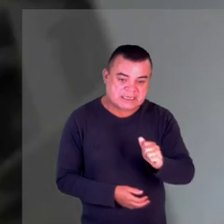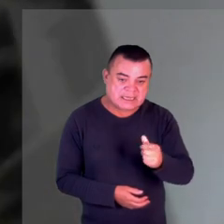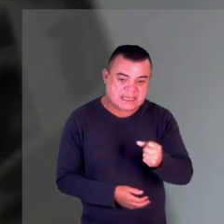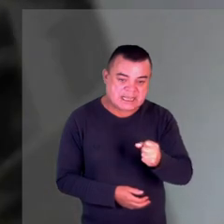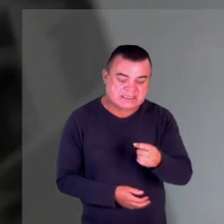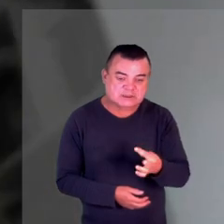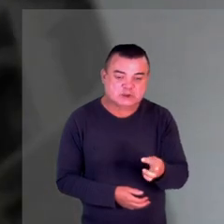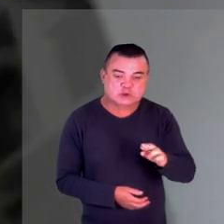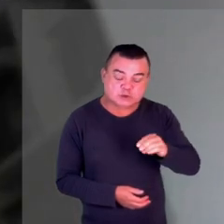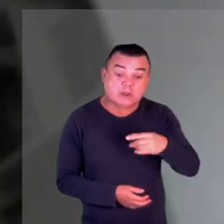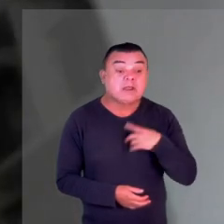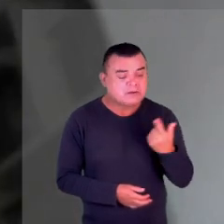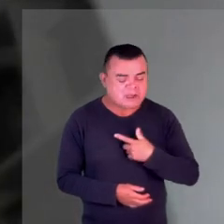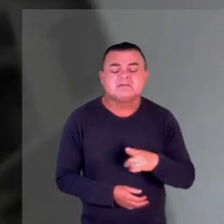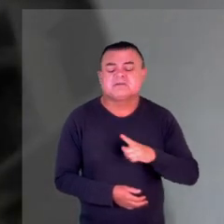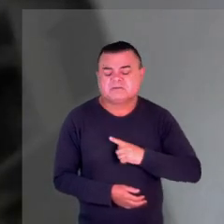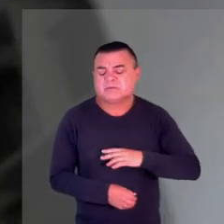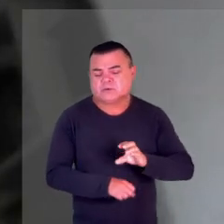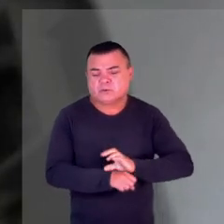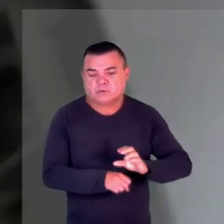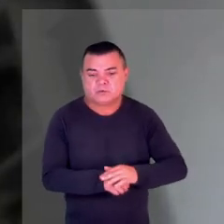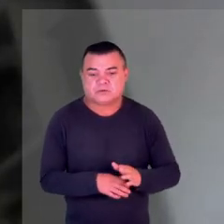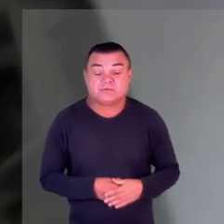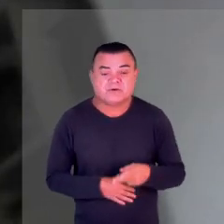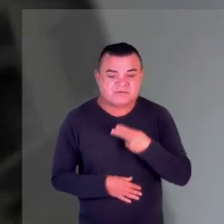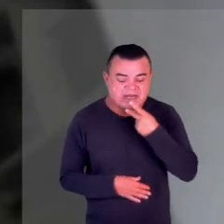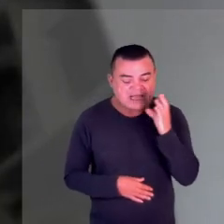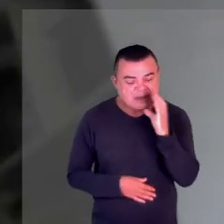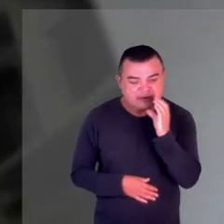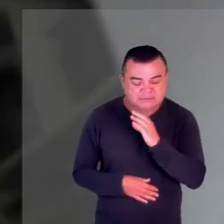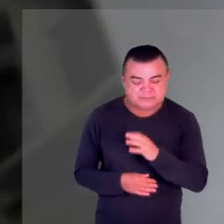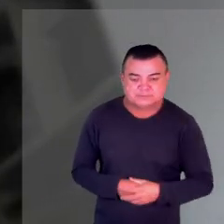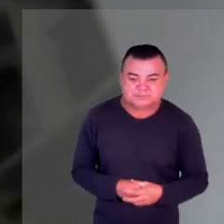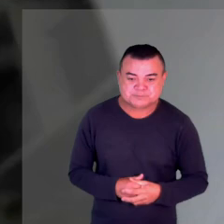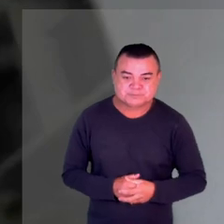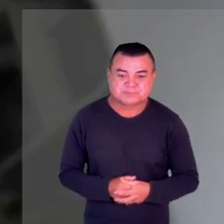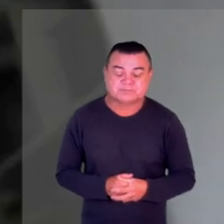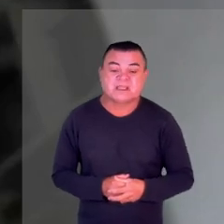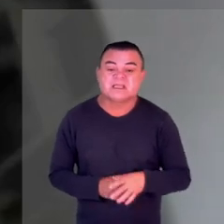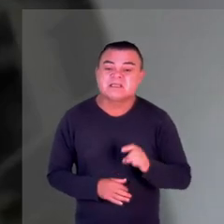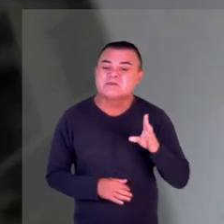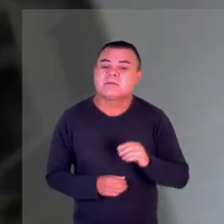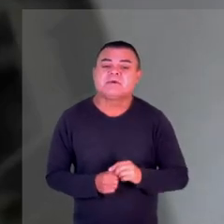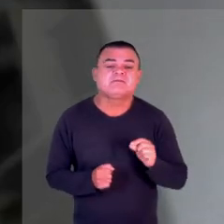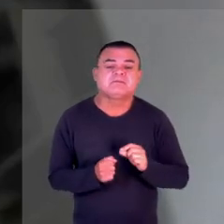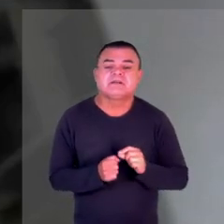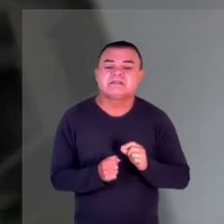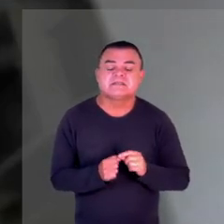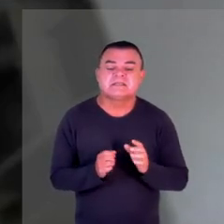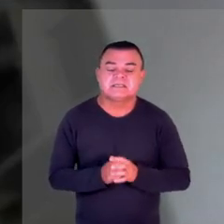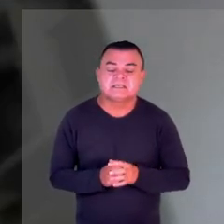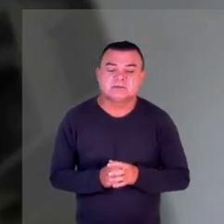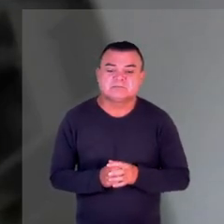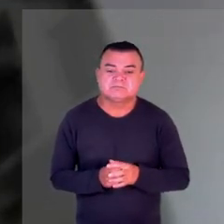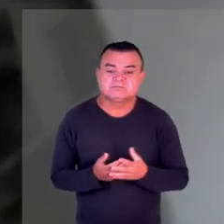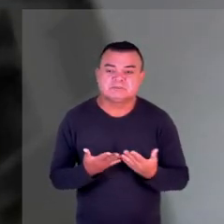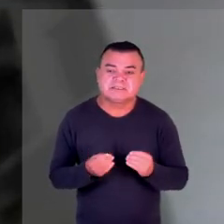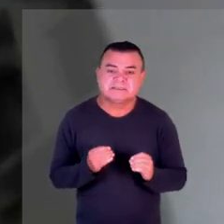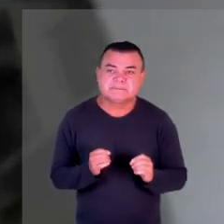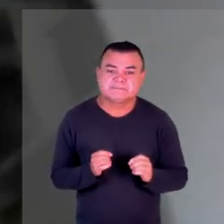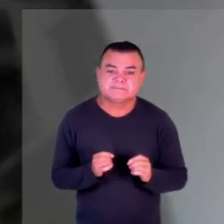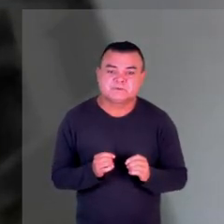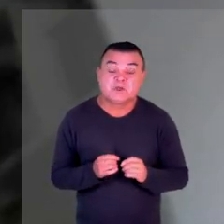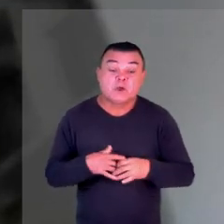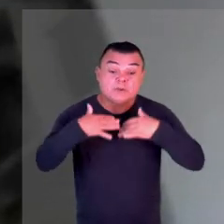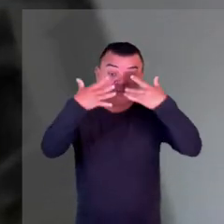ele disse no início mas a minha fala aqui tem que ser bem breve E é só para fazer uma uma pequena eh